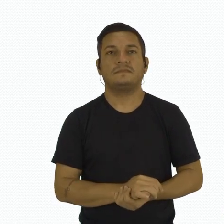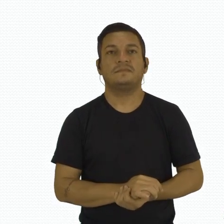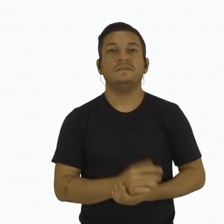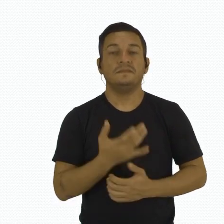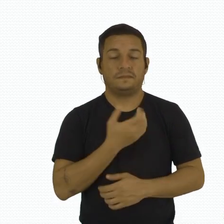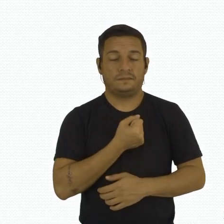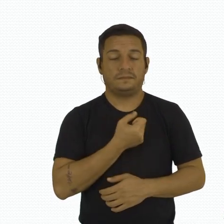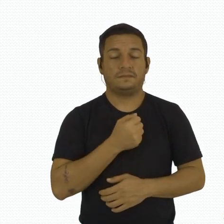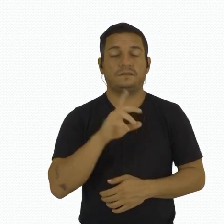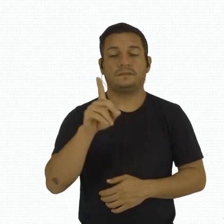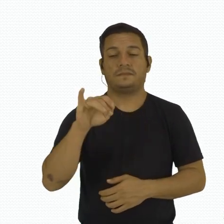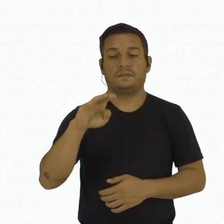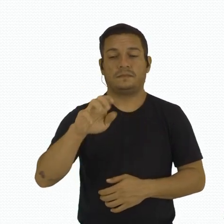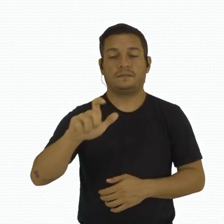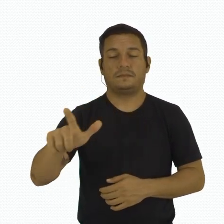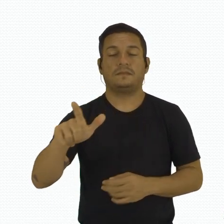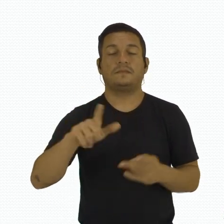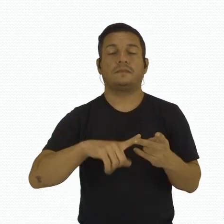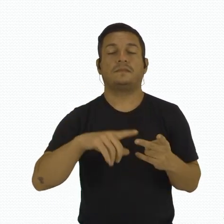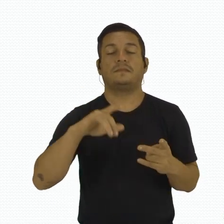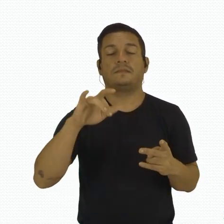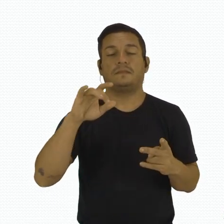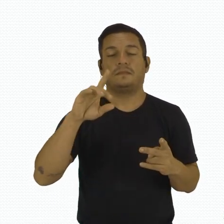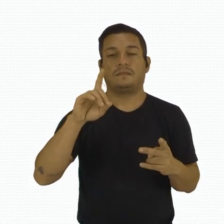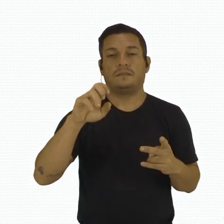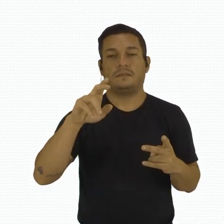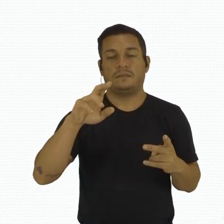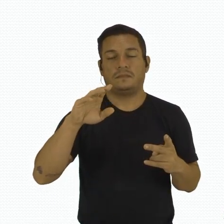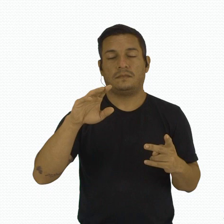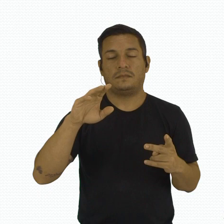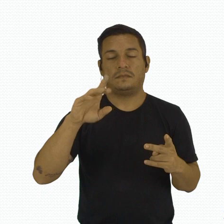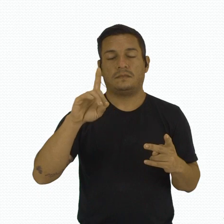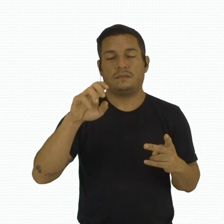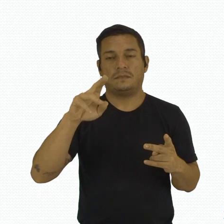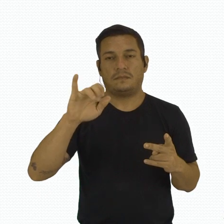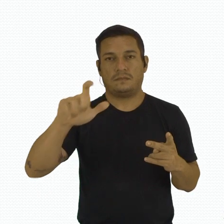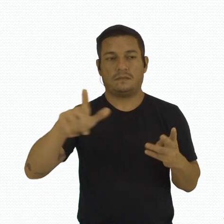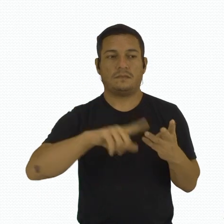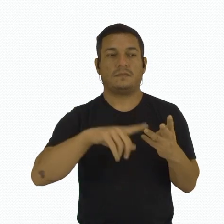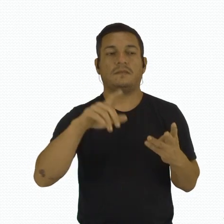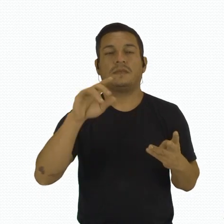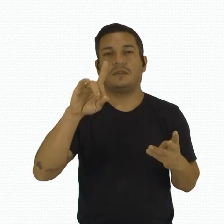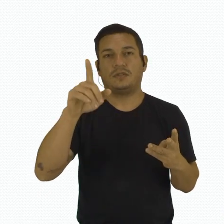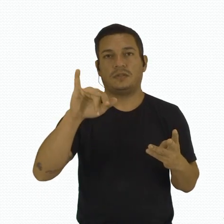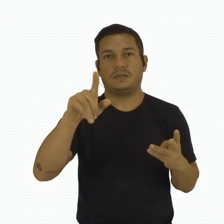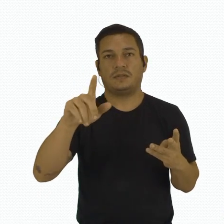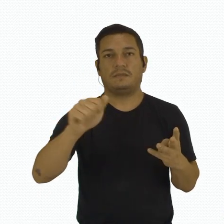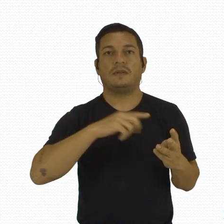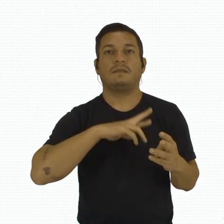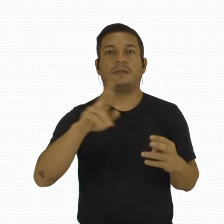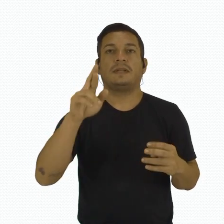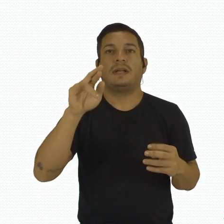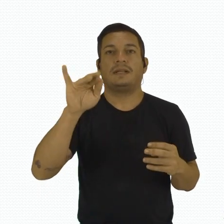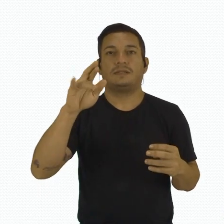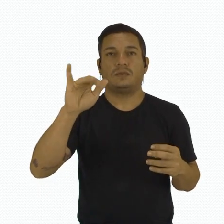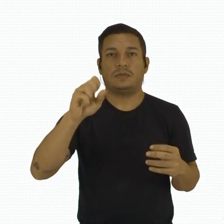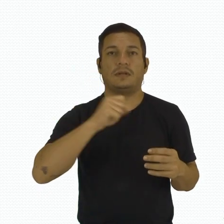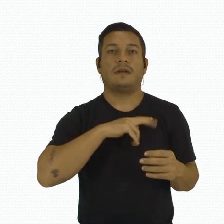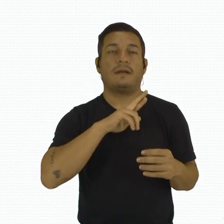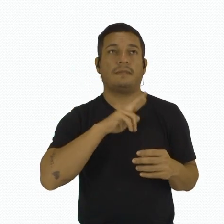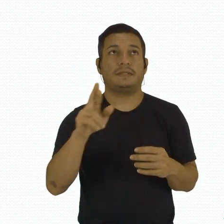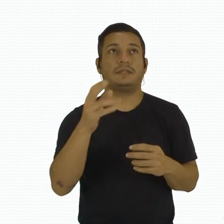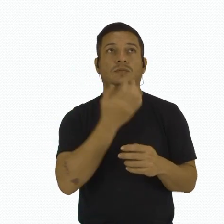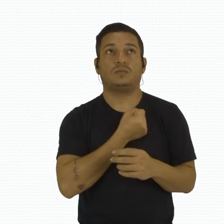número inteiro, decimal finito e dízimas periódicas representam racionais. A representação decimal de um